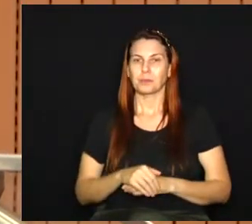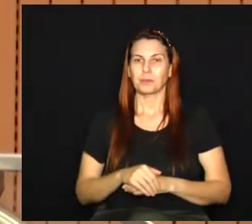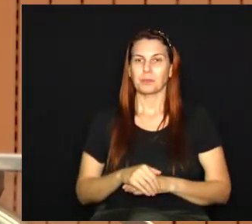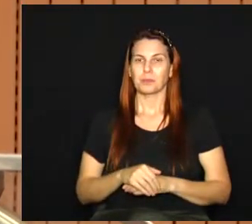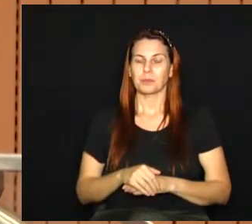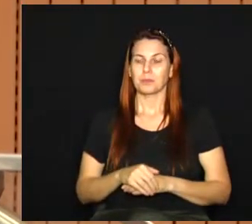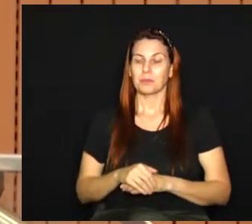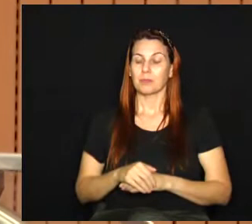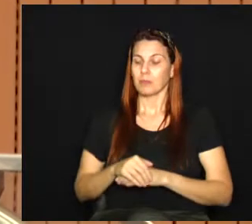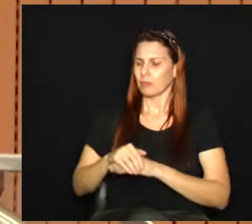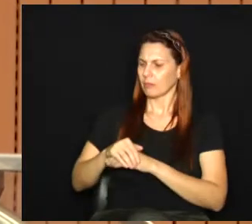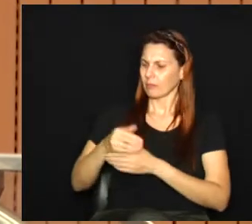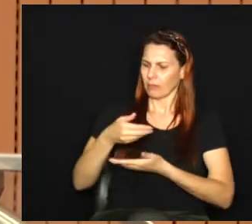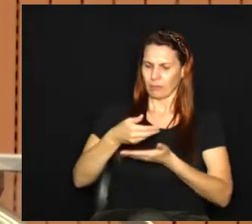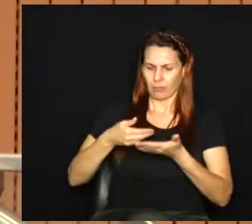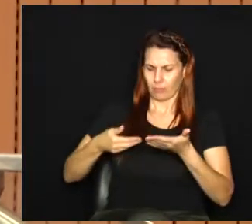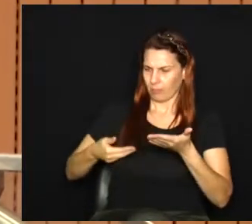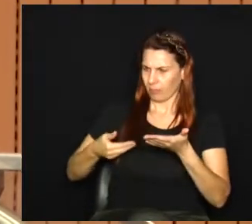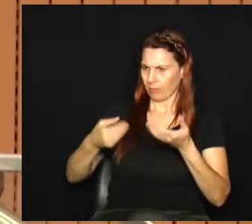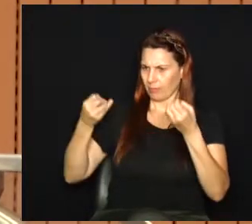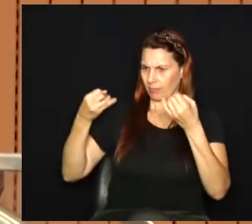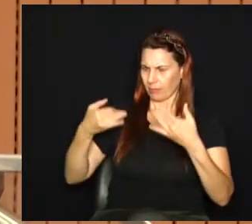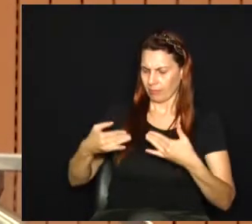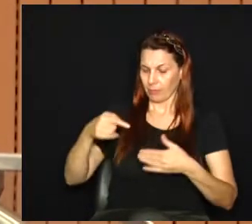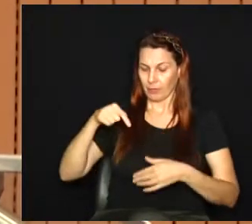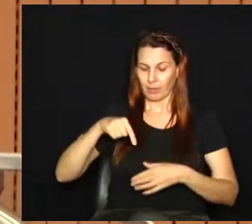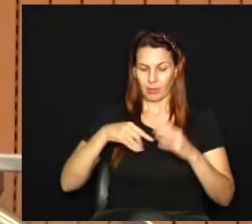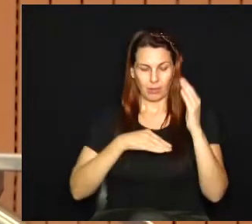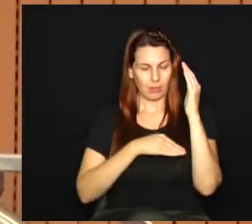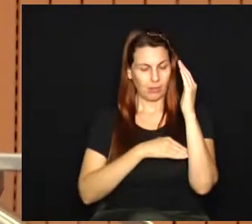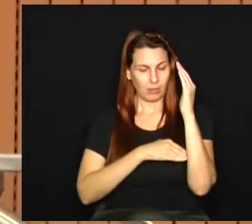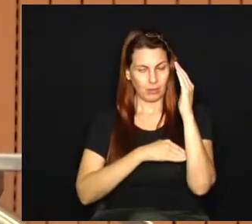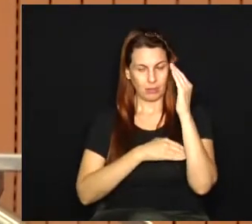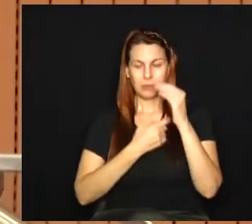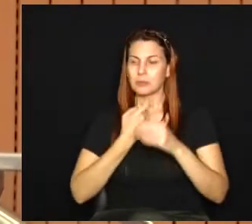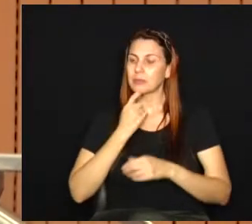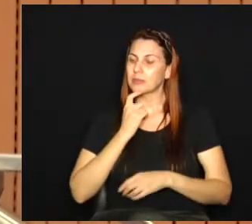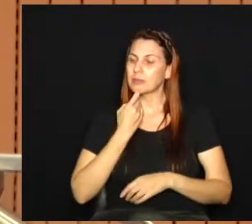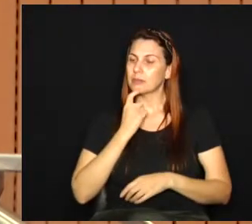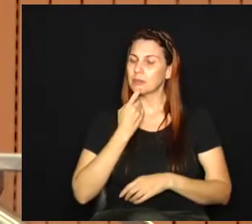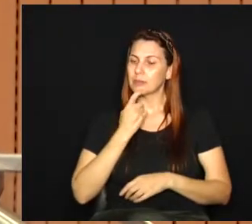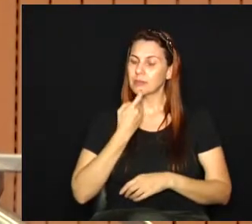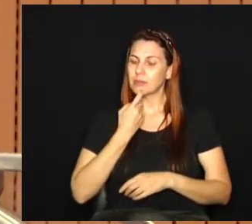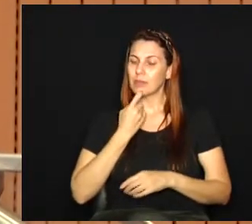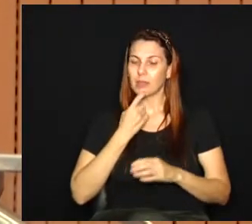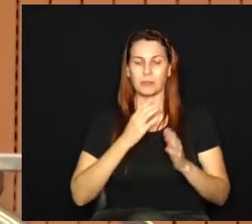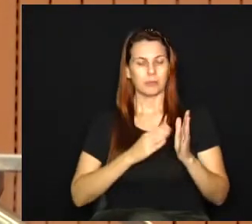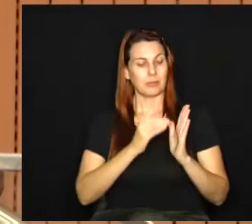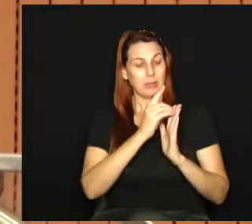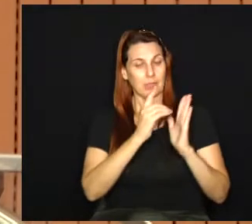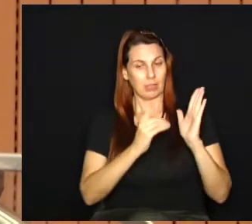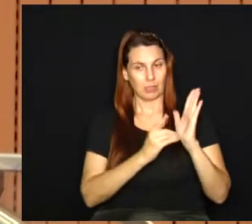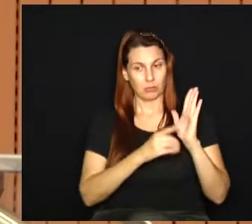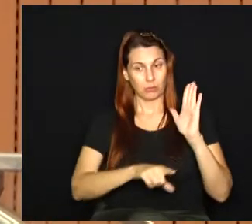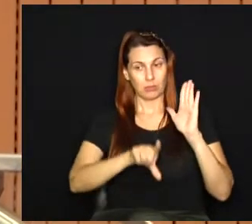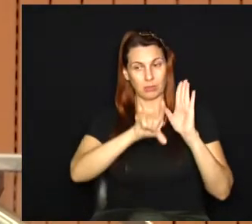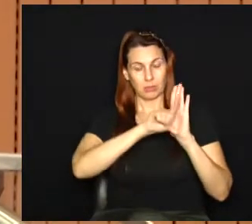O documento tem o seguinte teor: a Câmara Municipal de Campinas, nos termos do Decreto Legislativo